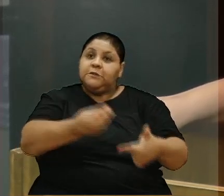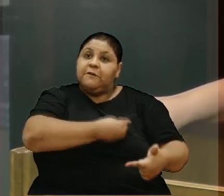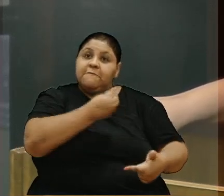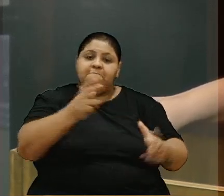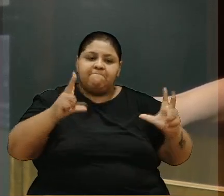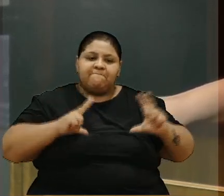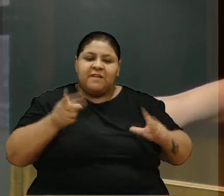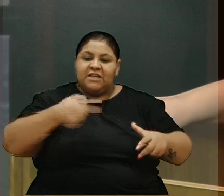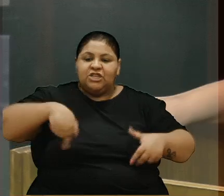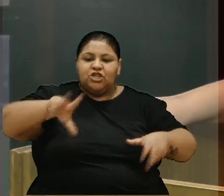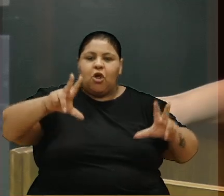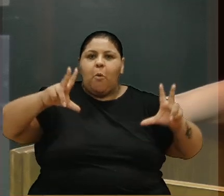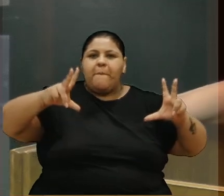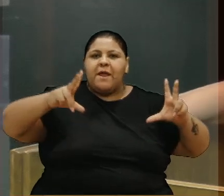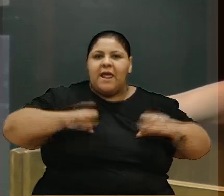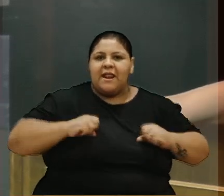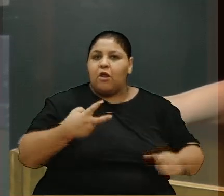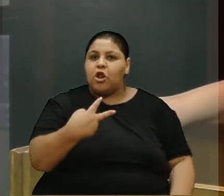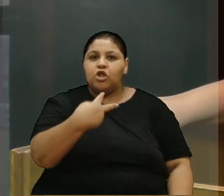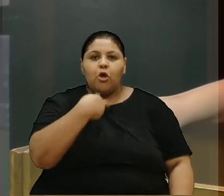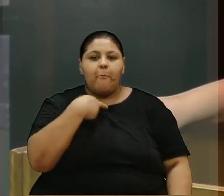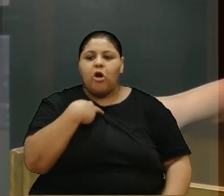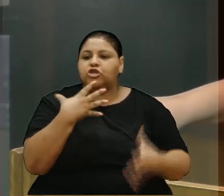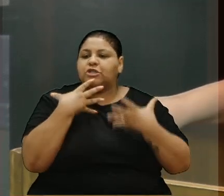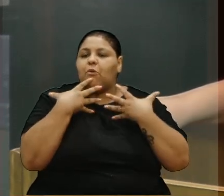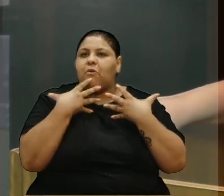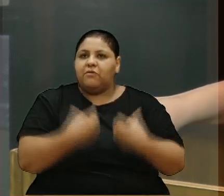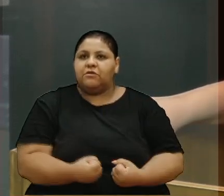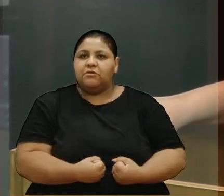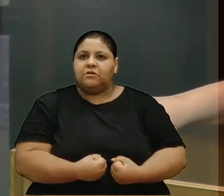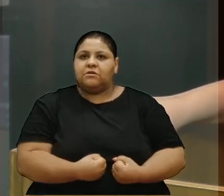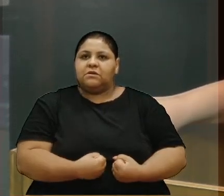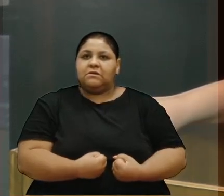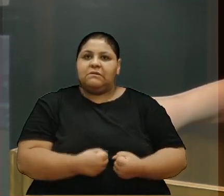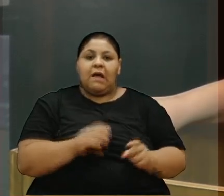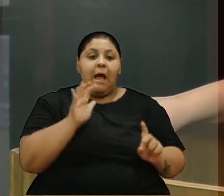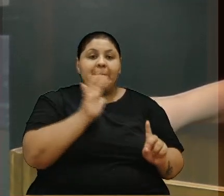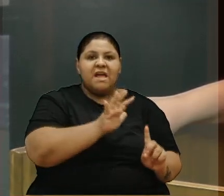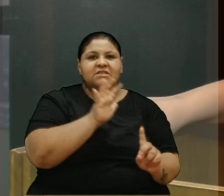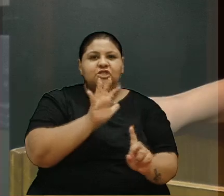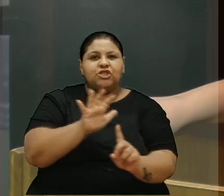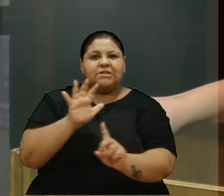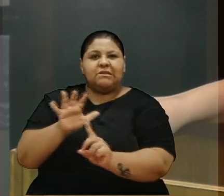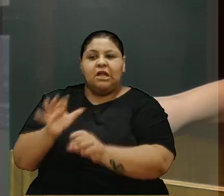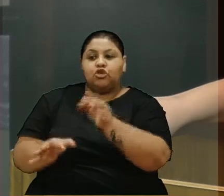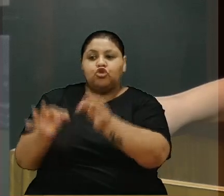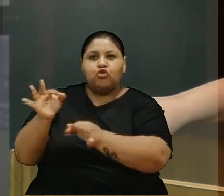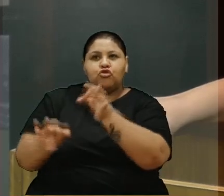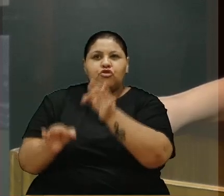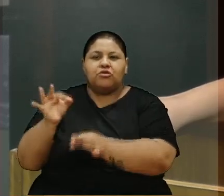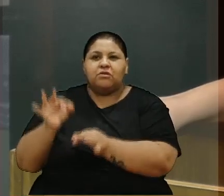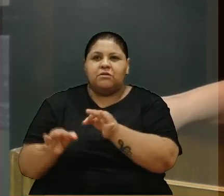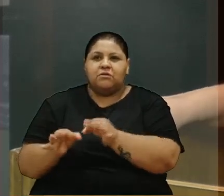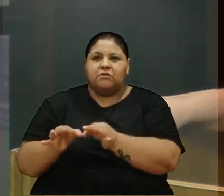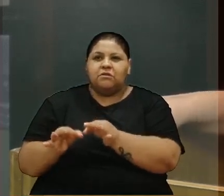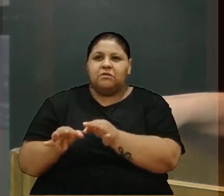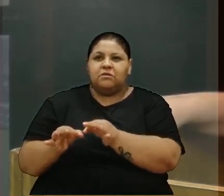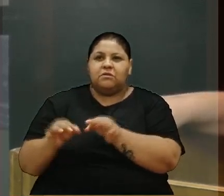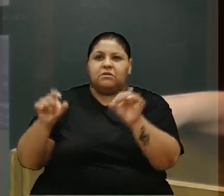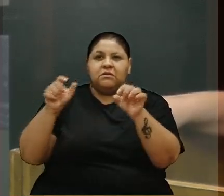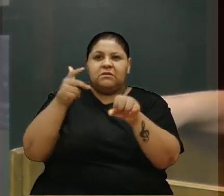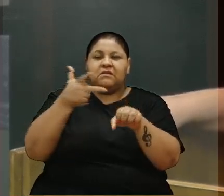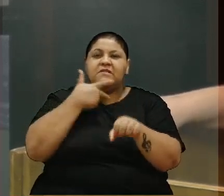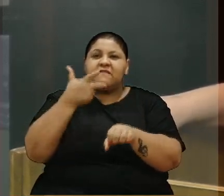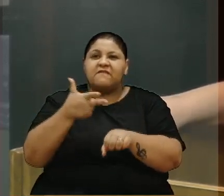gente não merece, não pode, não aceitará ser ameaçada, ser julgada. Há comentários